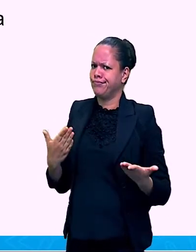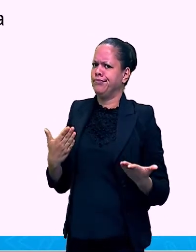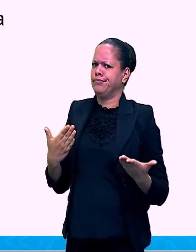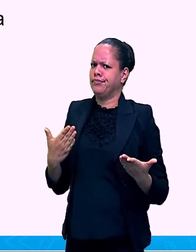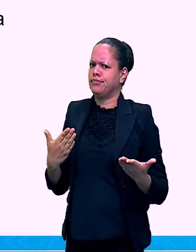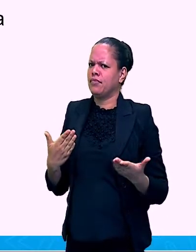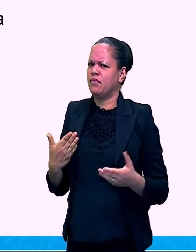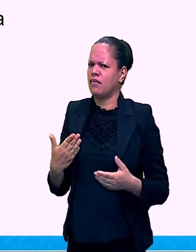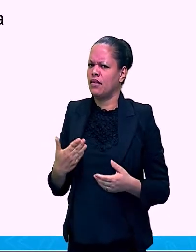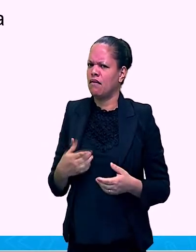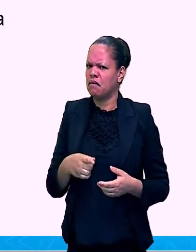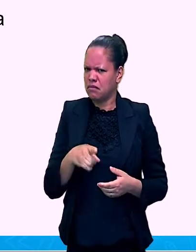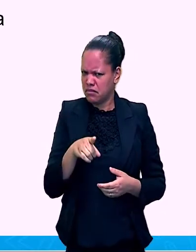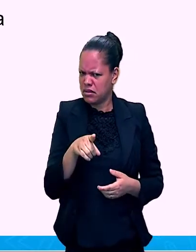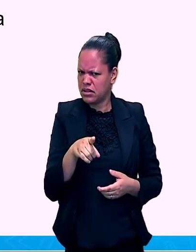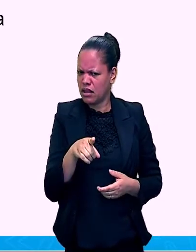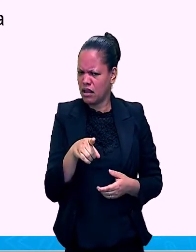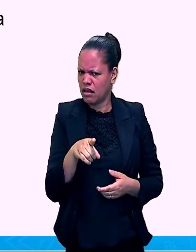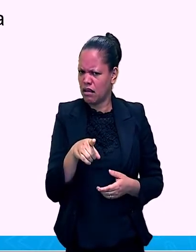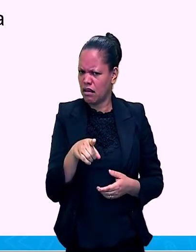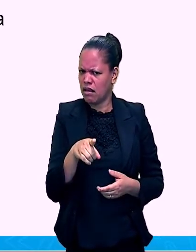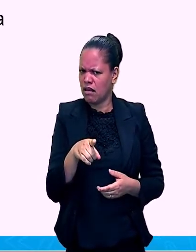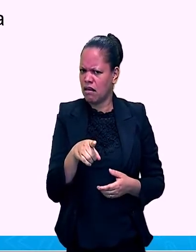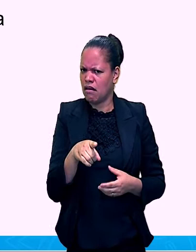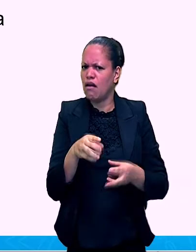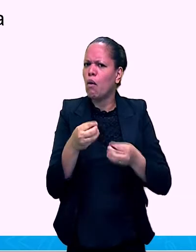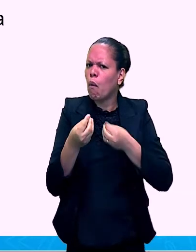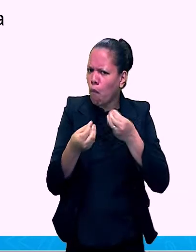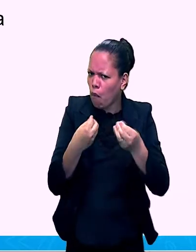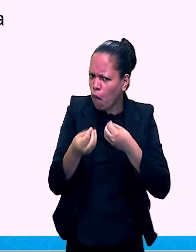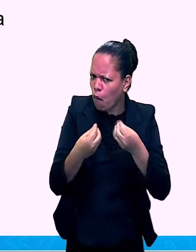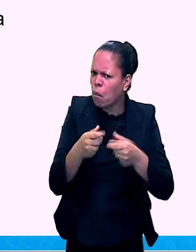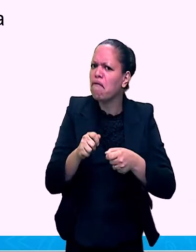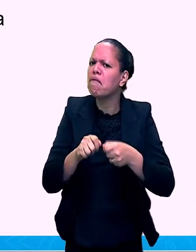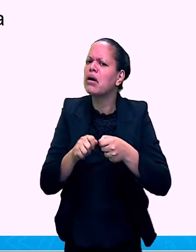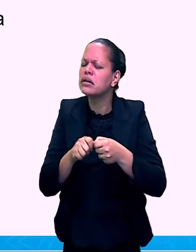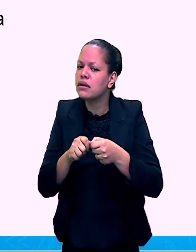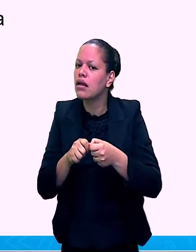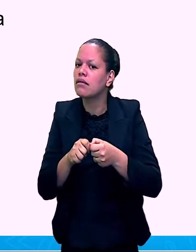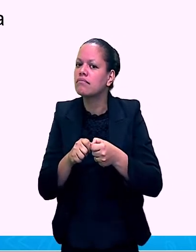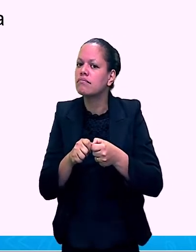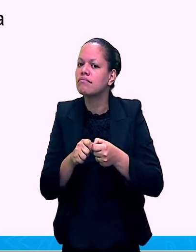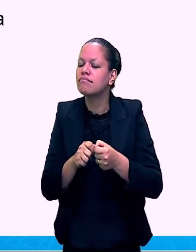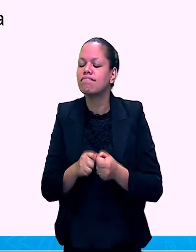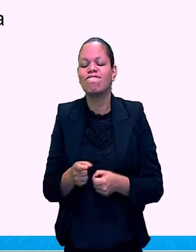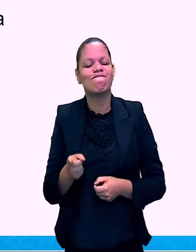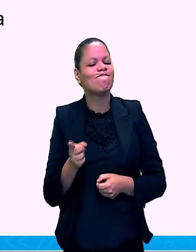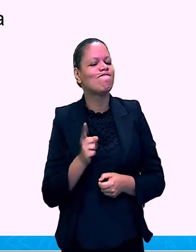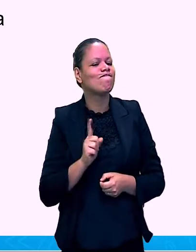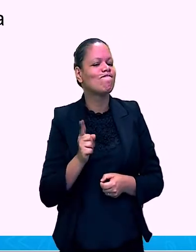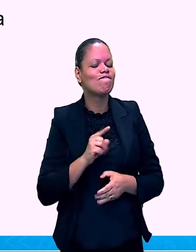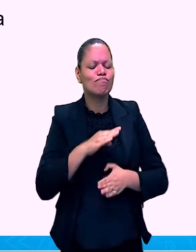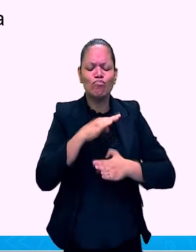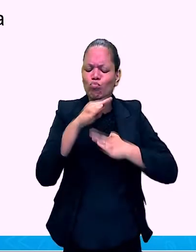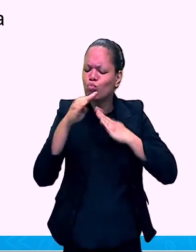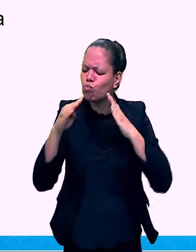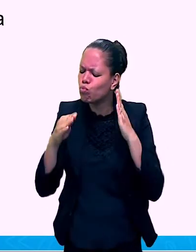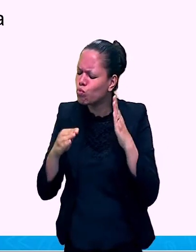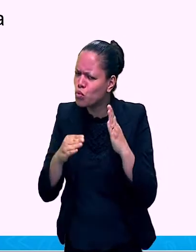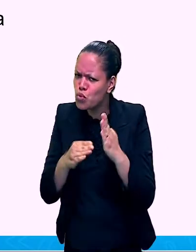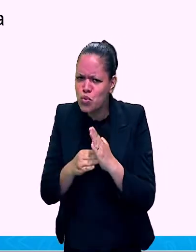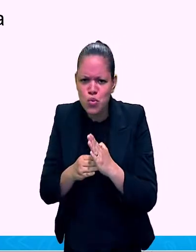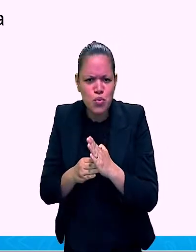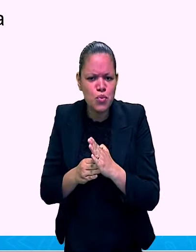porta ou deixa ele entrar? Você segura a porta, não é mesmo? Você vai fazer de tudo para que você não perca ali o